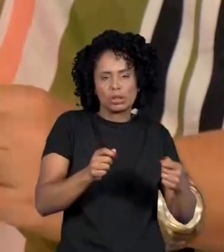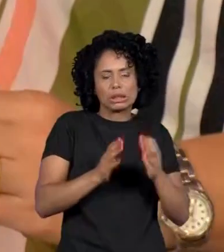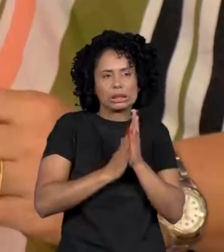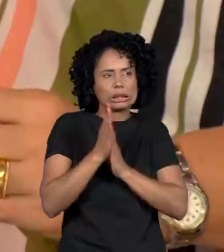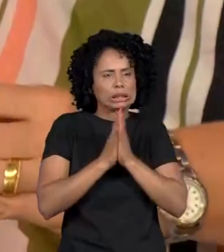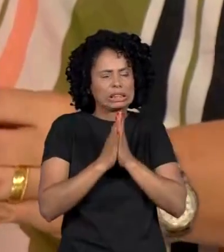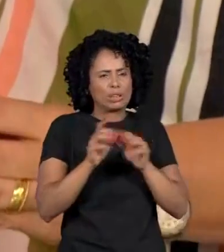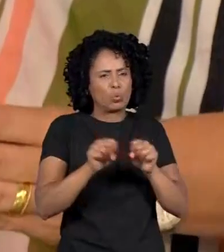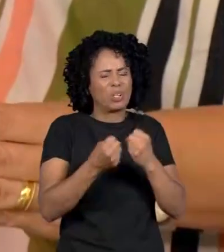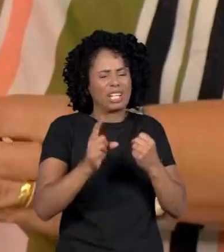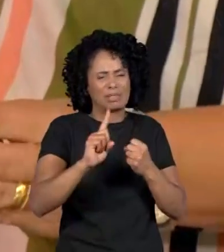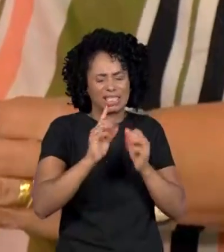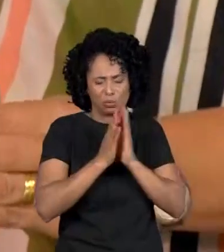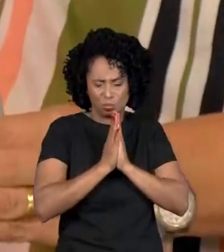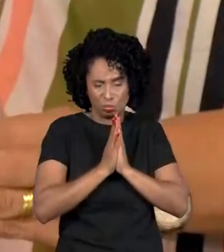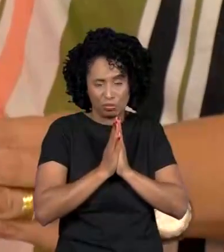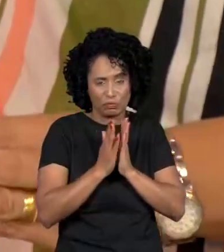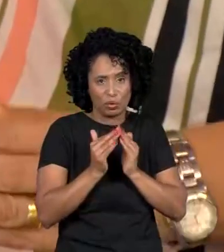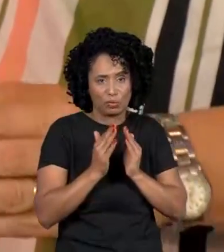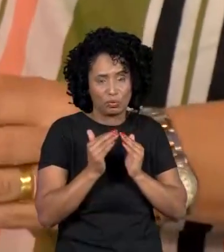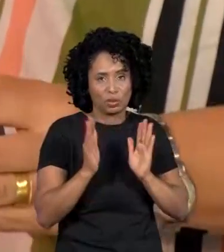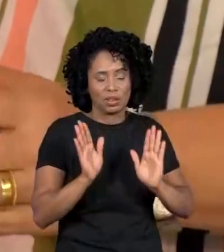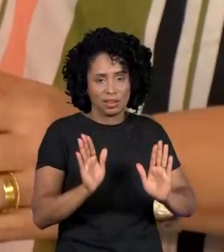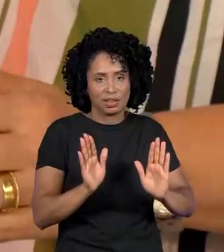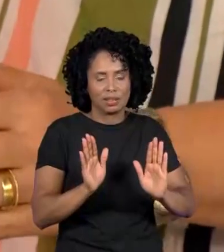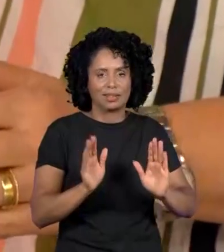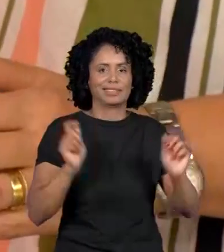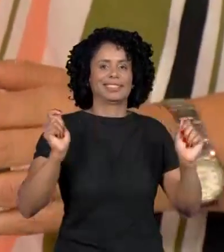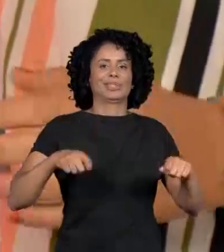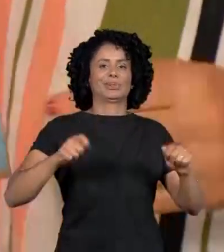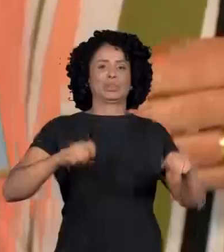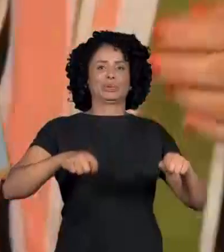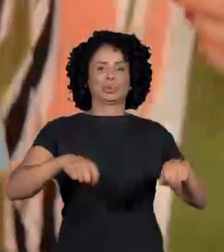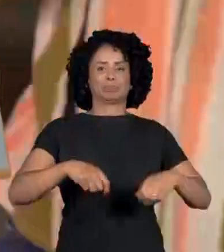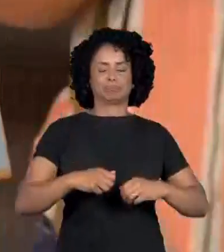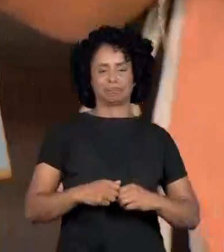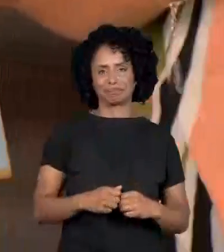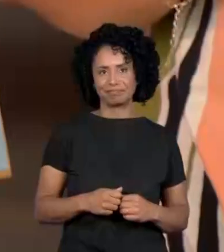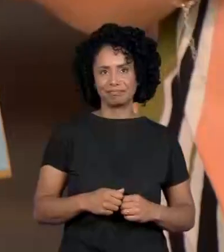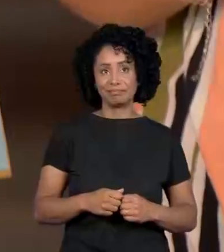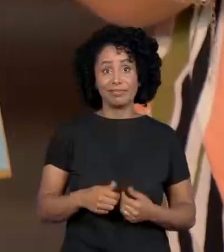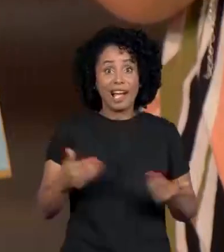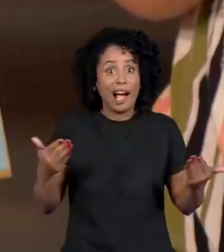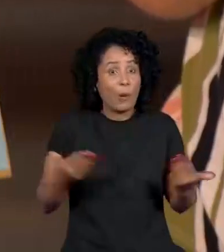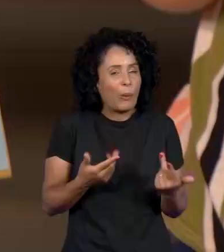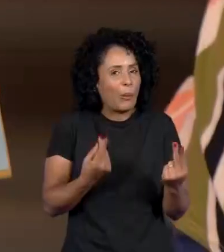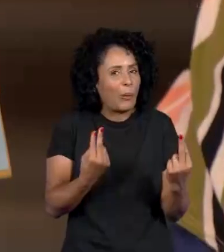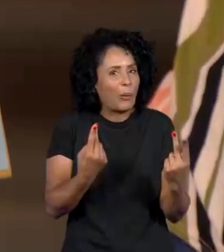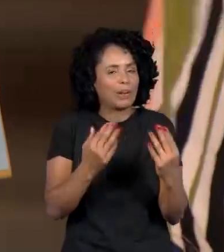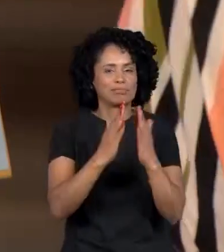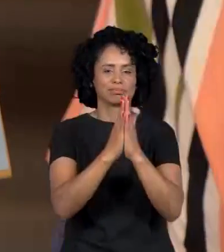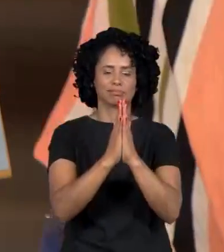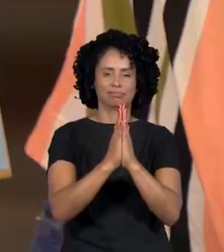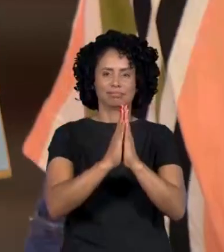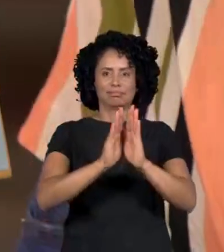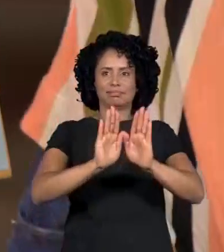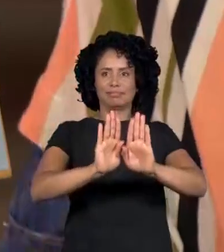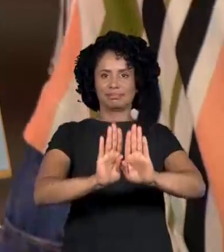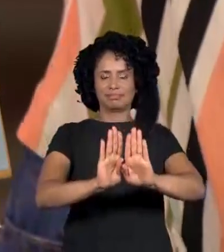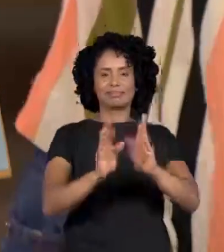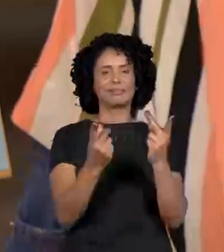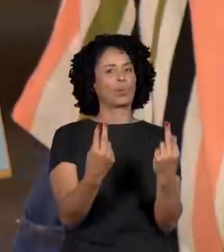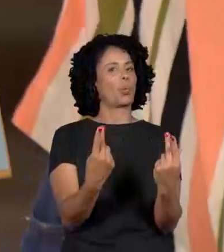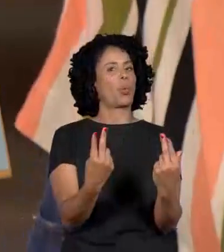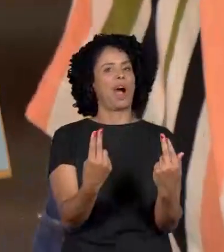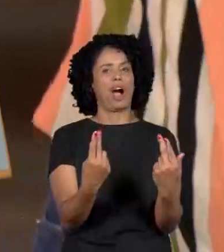quebre, gente. Olha lá. E agora eu tenho uma imagem simétrica. Então,